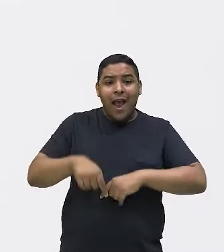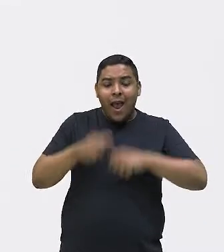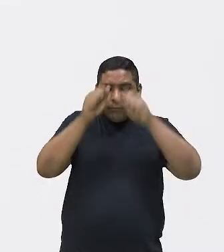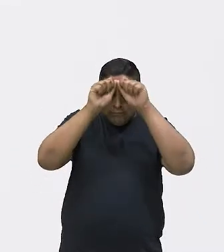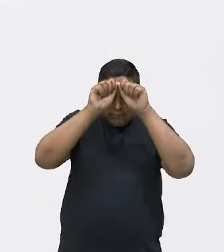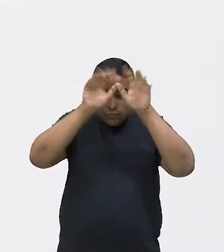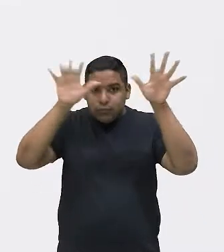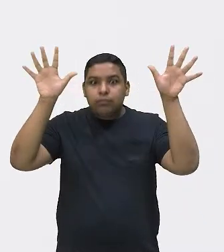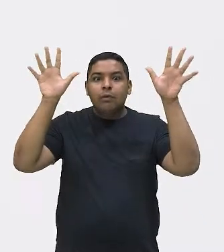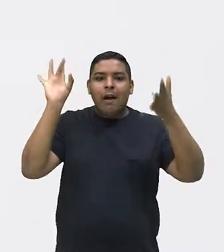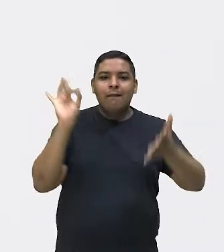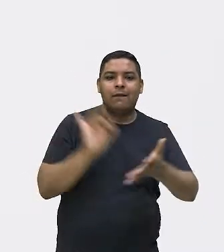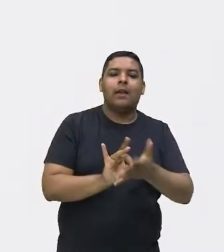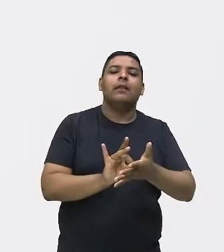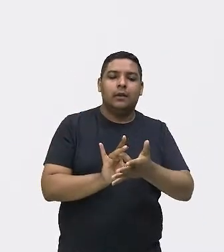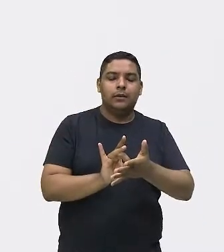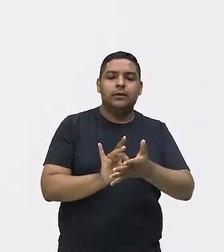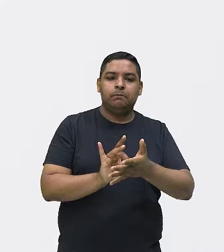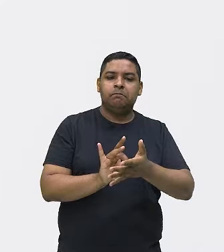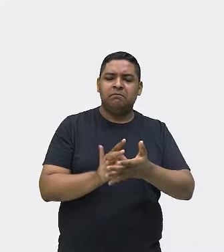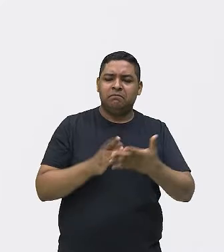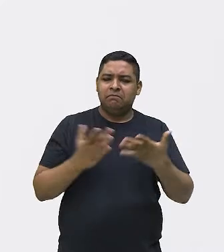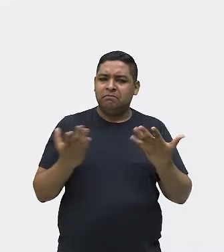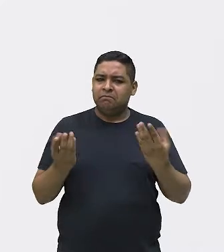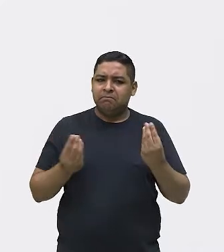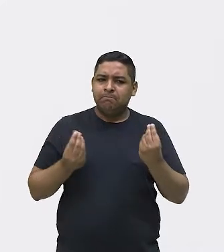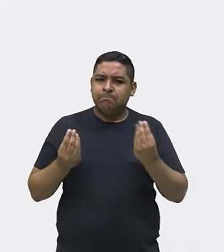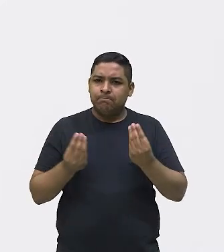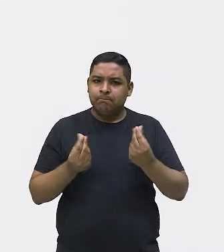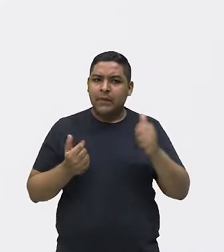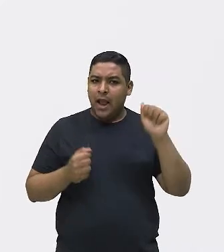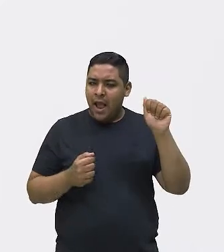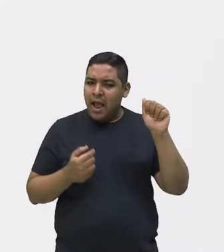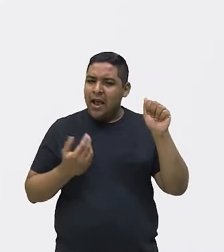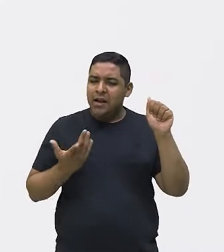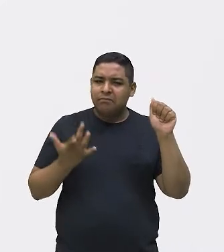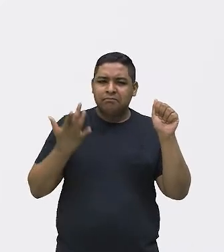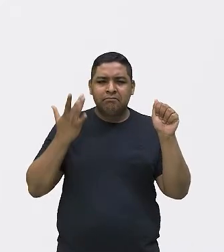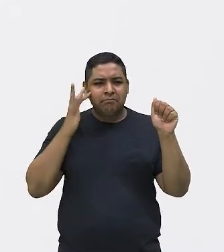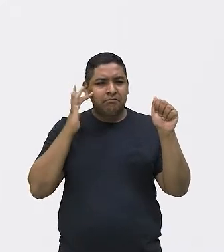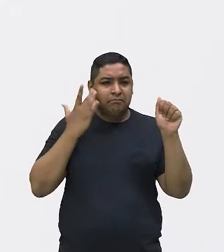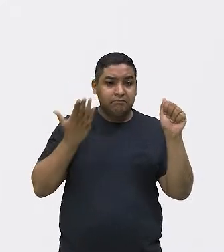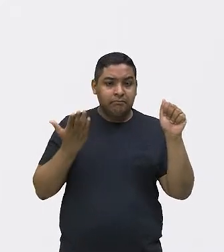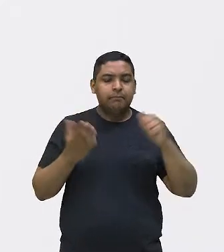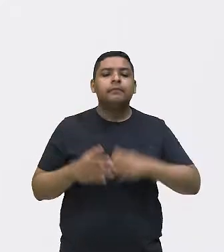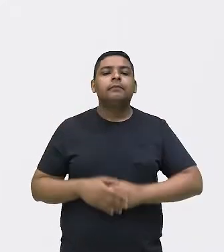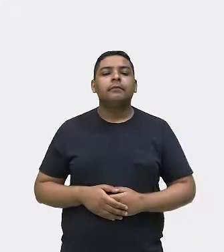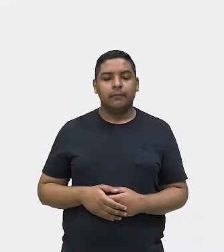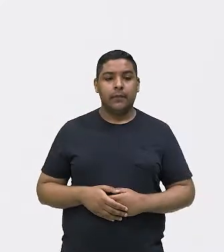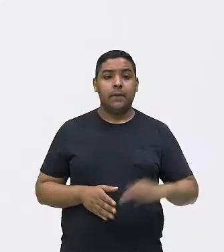da verdade? Seria essa aí, pessoal? Letra B,